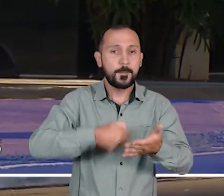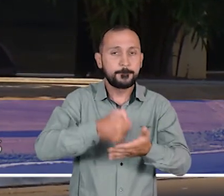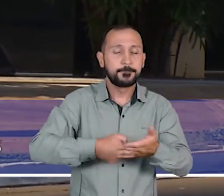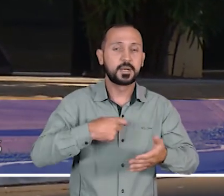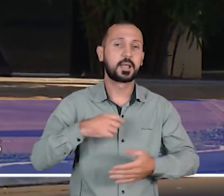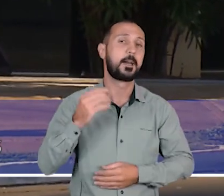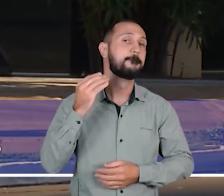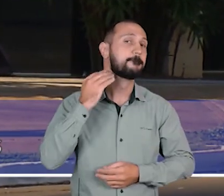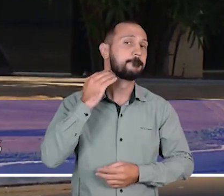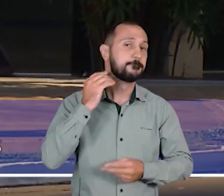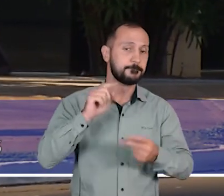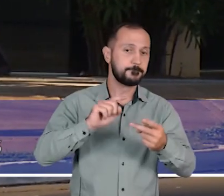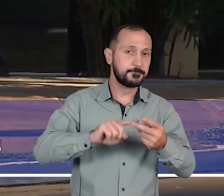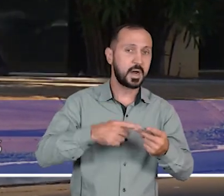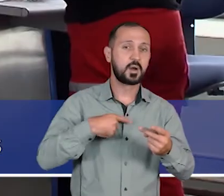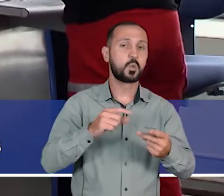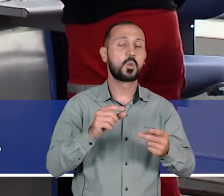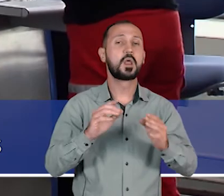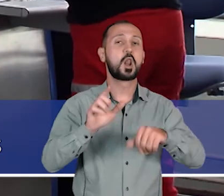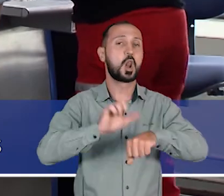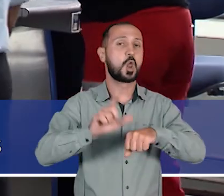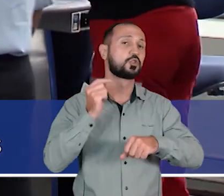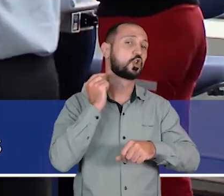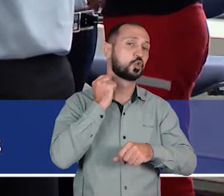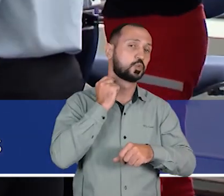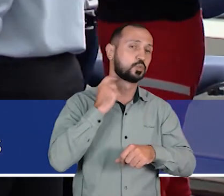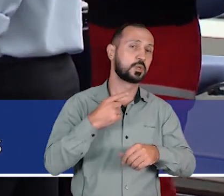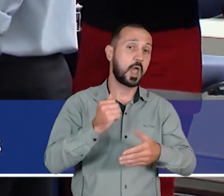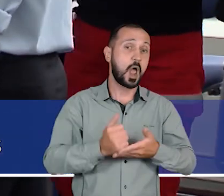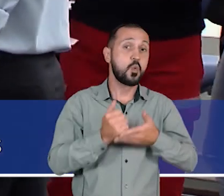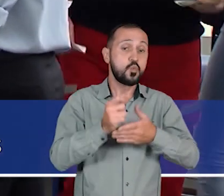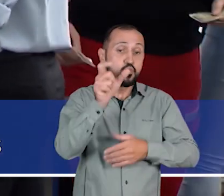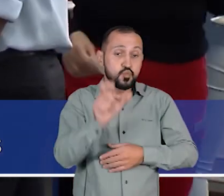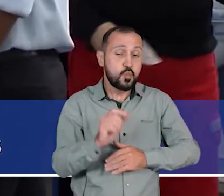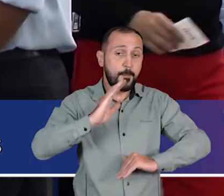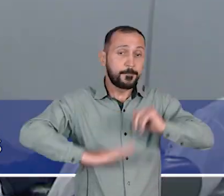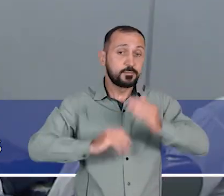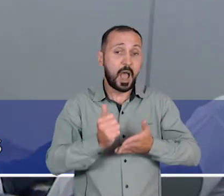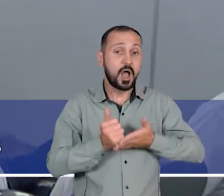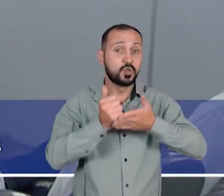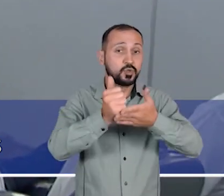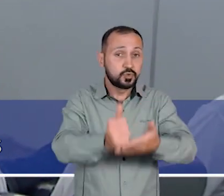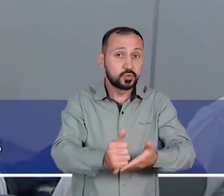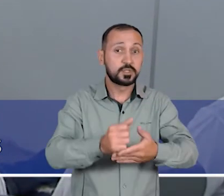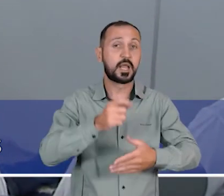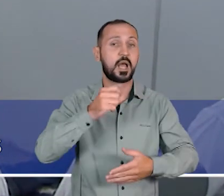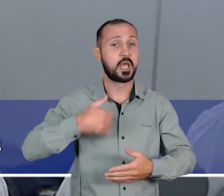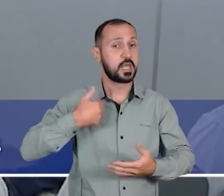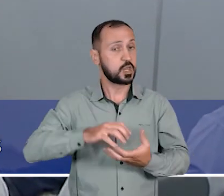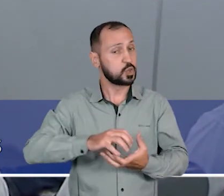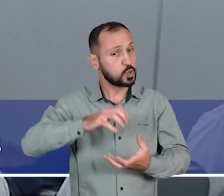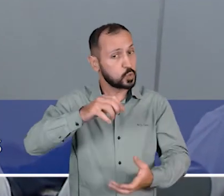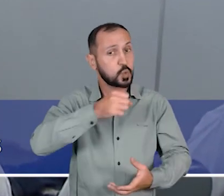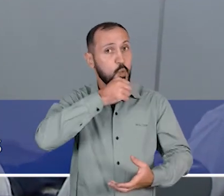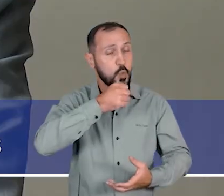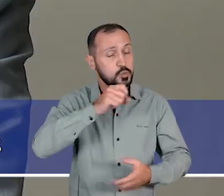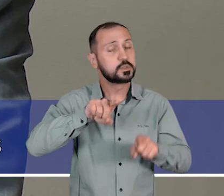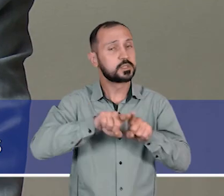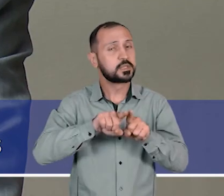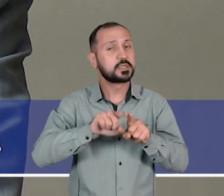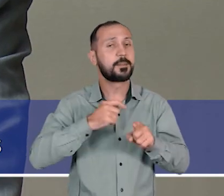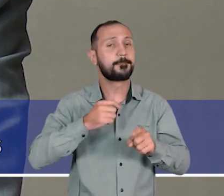aprovada obriga os bancos e as lotéricas a disponibilizarem um funcionário para atendimento a idosos e deficientes.